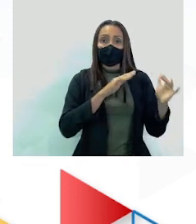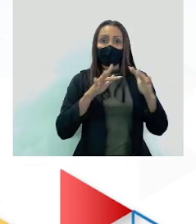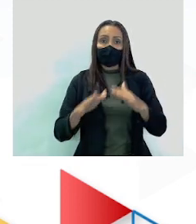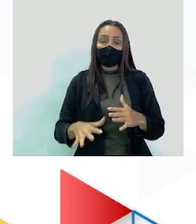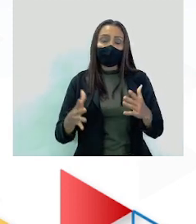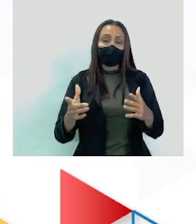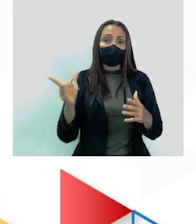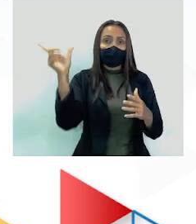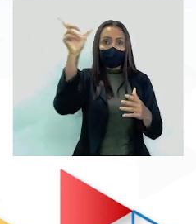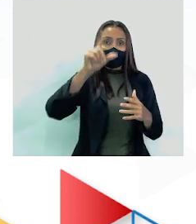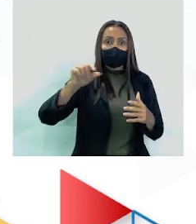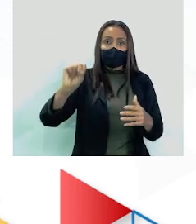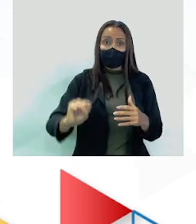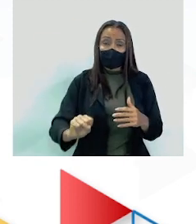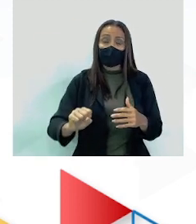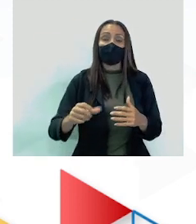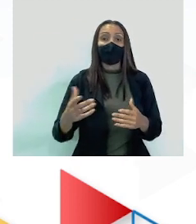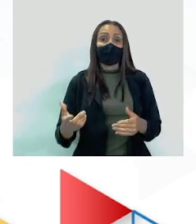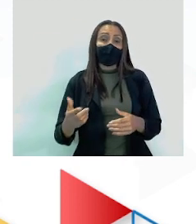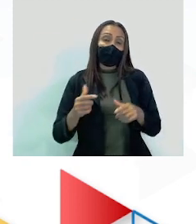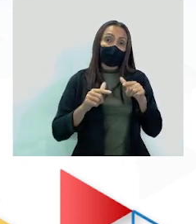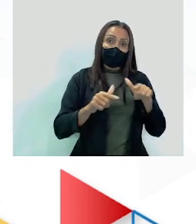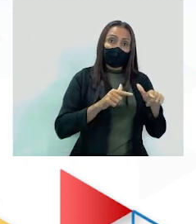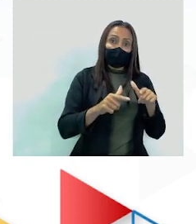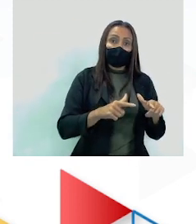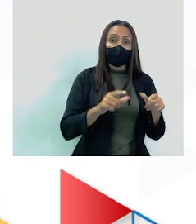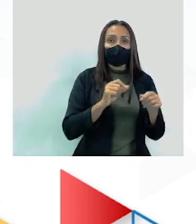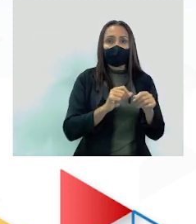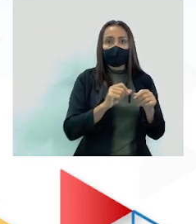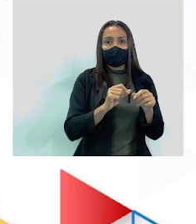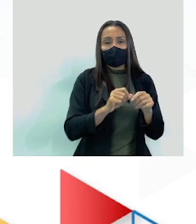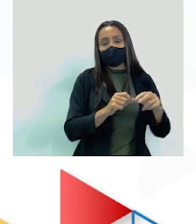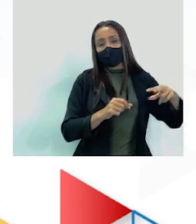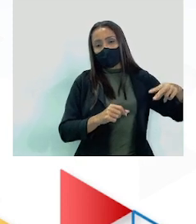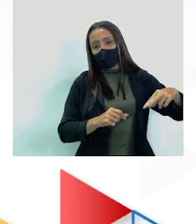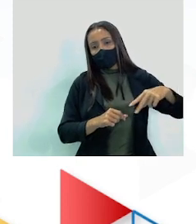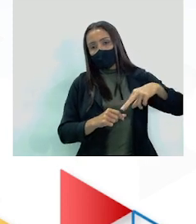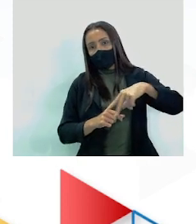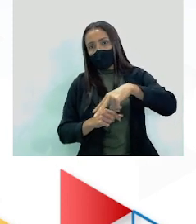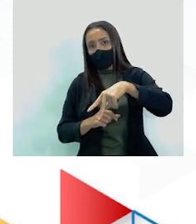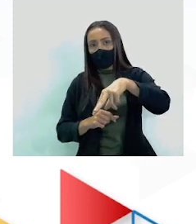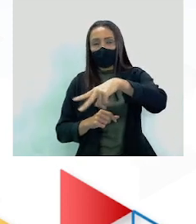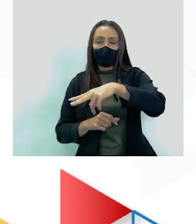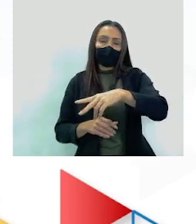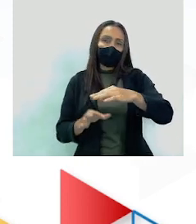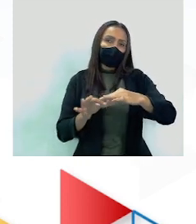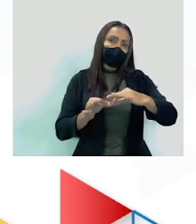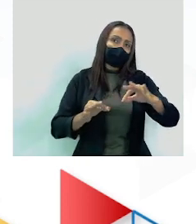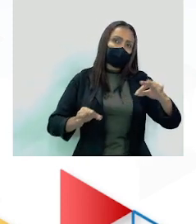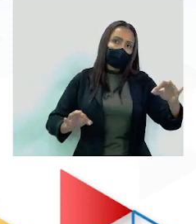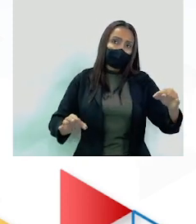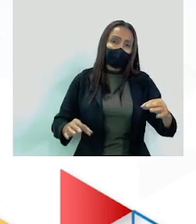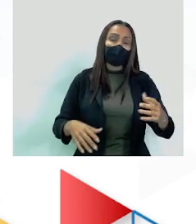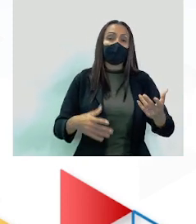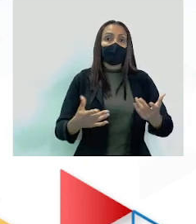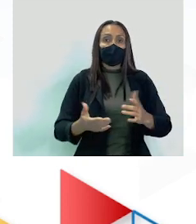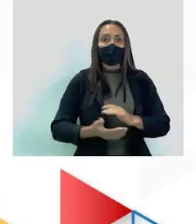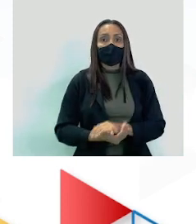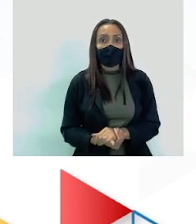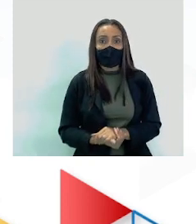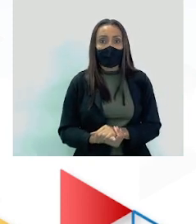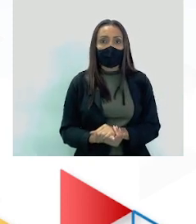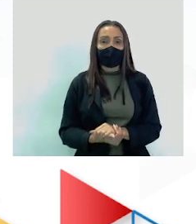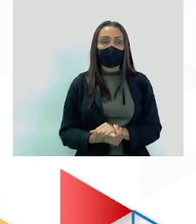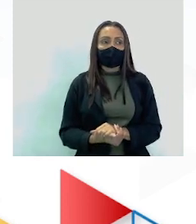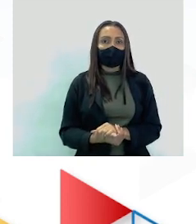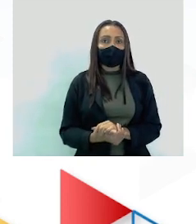né? Então, esses trabalhadores, eles faziam seus deslocamentos, né, através das próprias pernas, lógico,